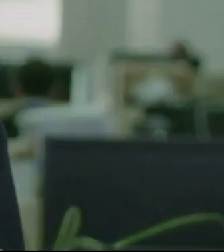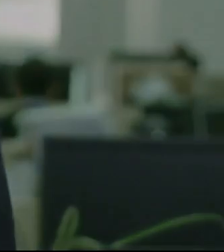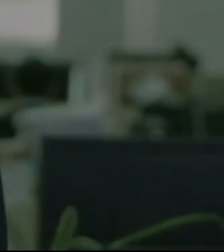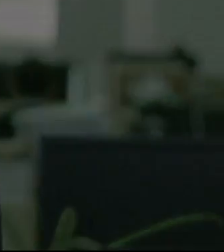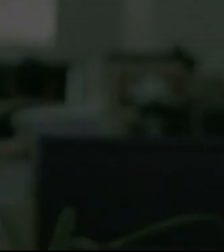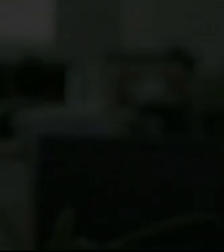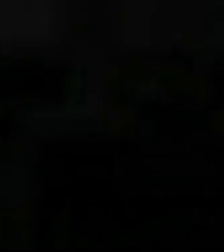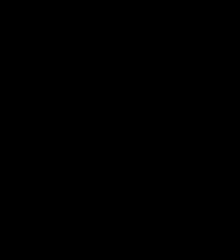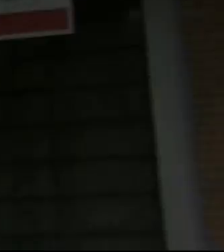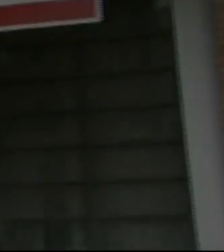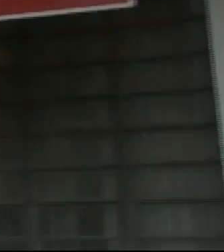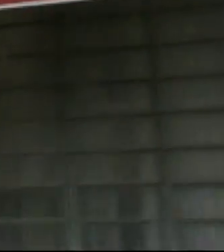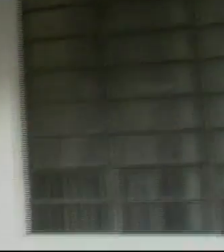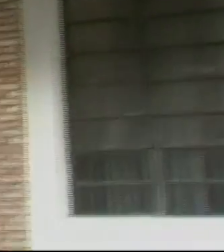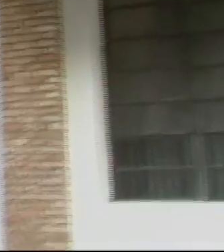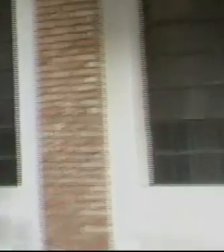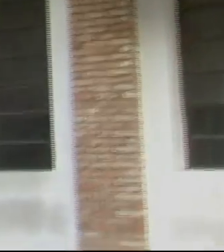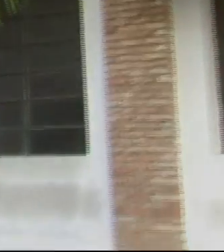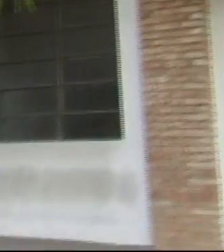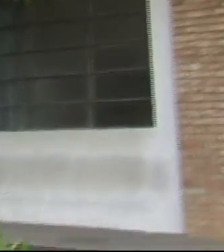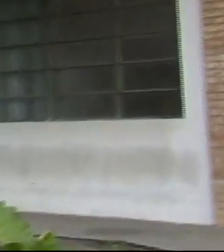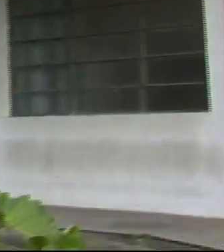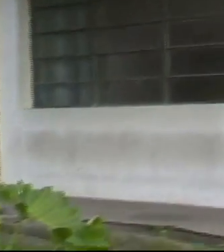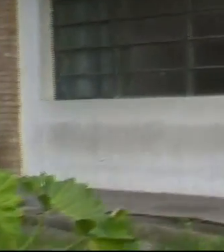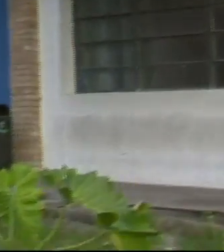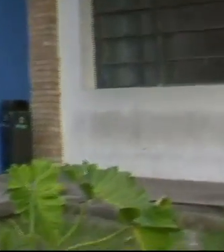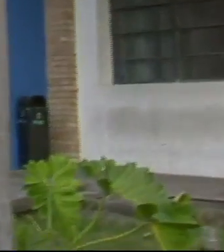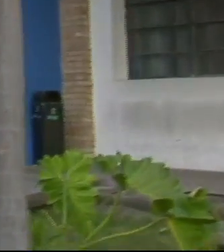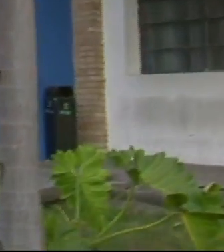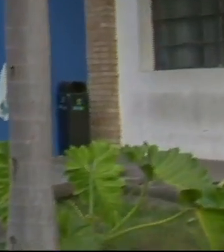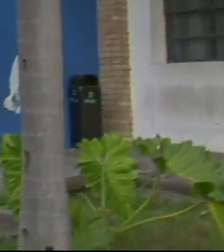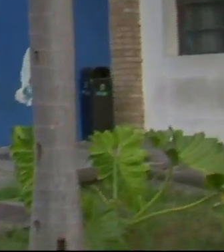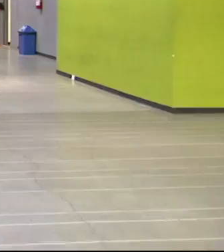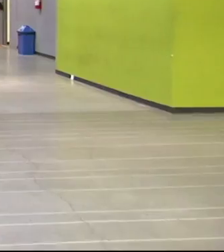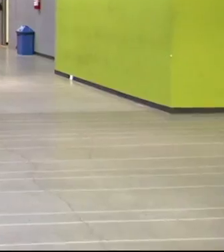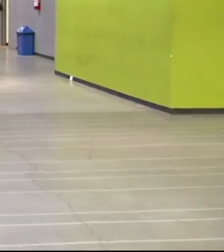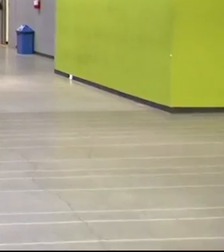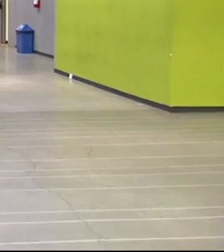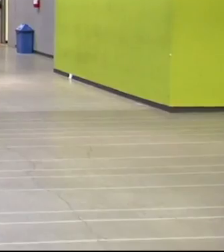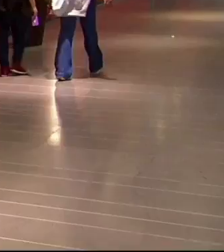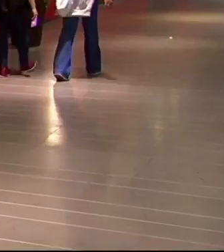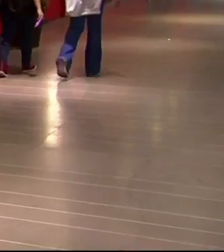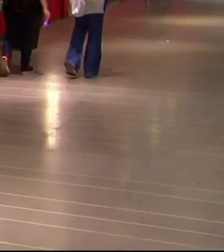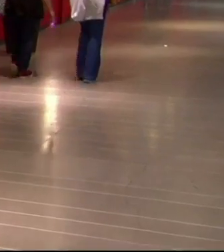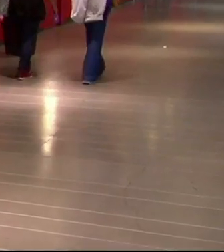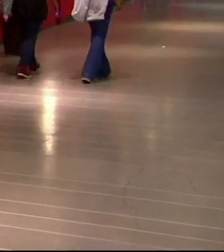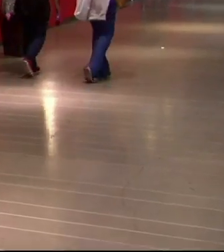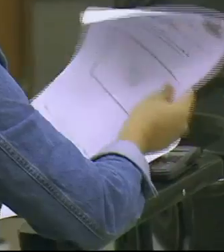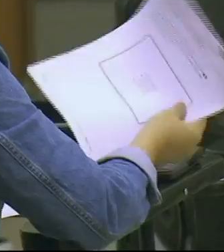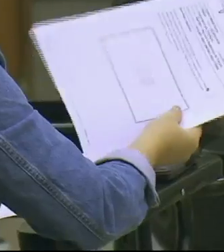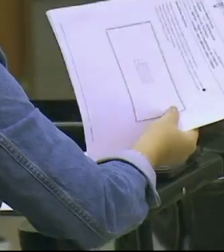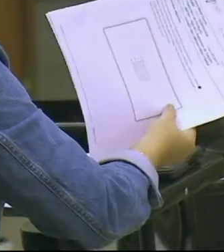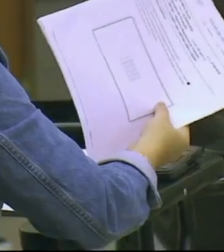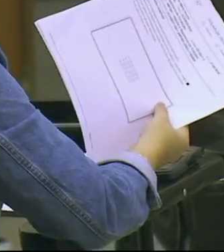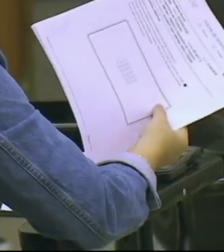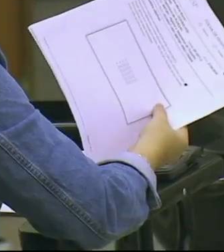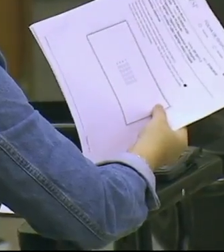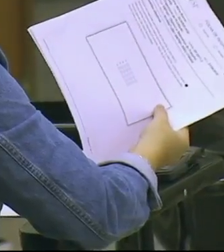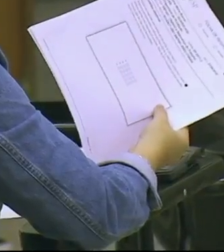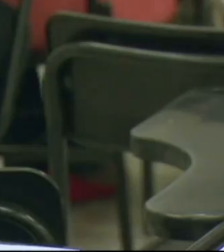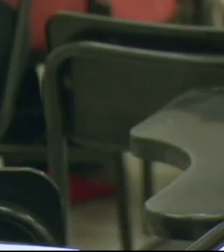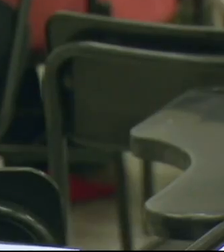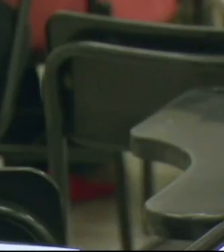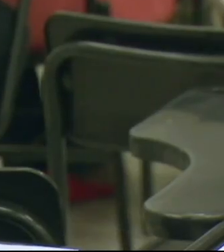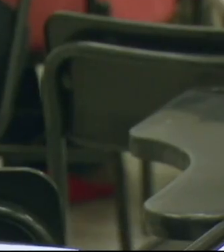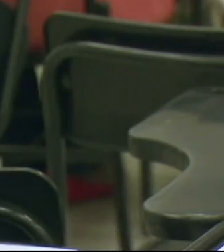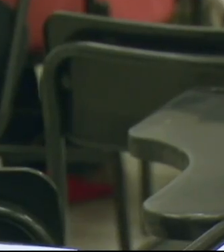seu professor todo o seu conteúdo e a univesp conta com diversas ferramentas de ensino nos polos os